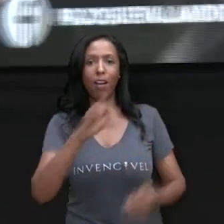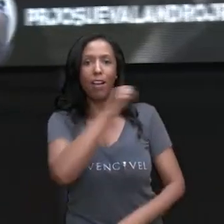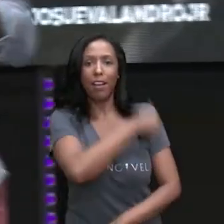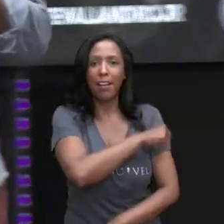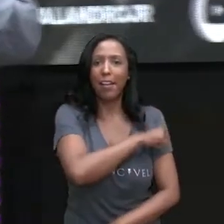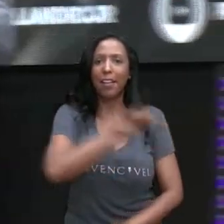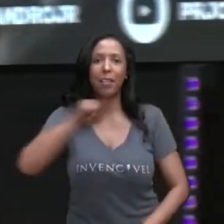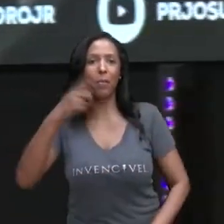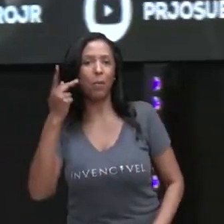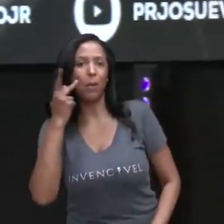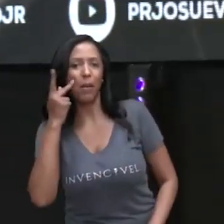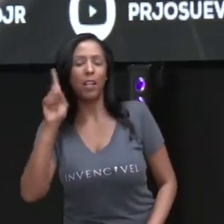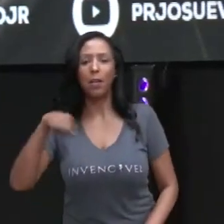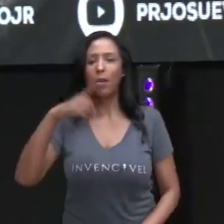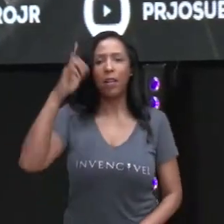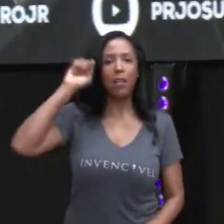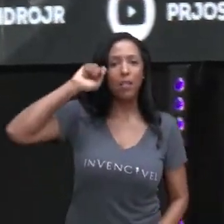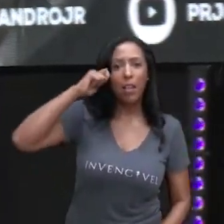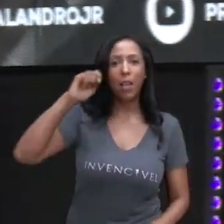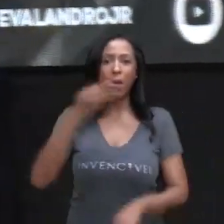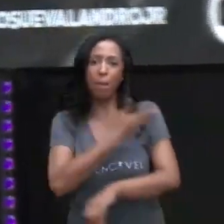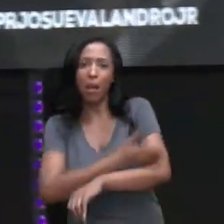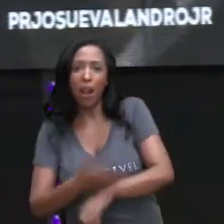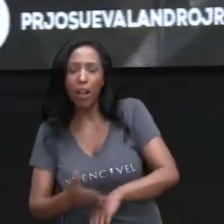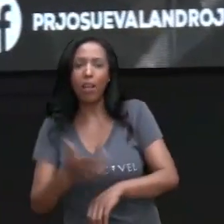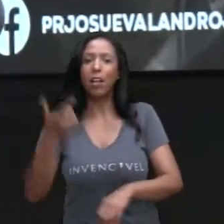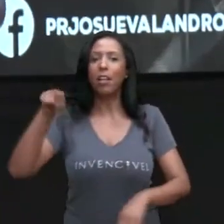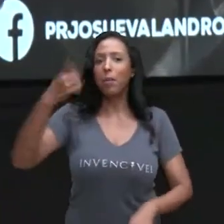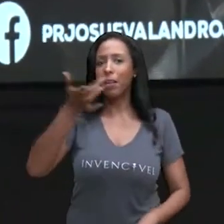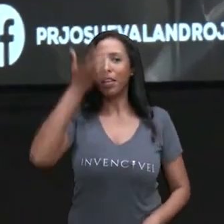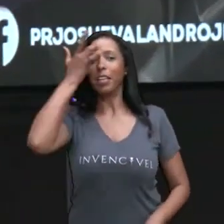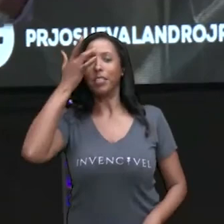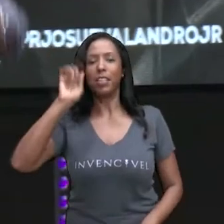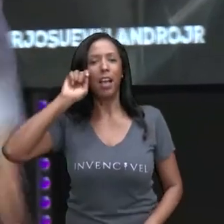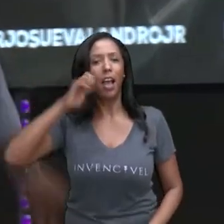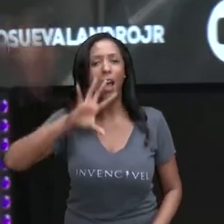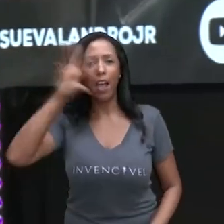depois do paulista, depois do negro, do branco, do mameluco, do índio, depois do cara da Índia, depois do cara da